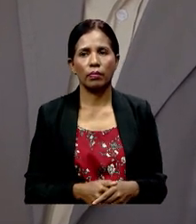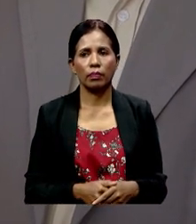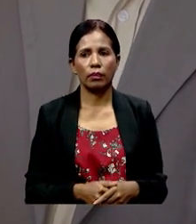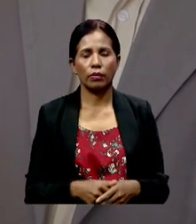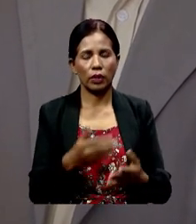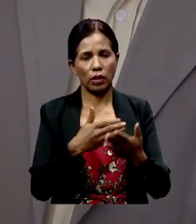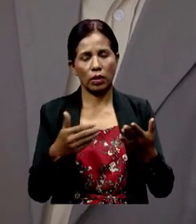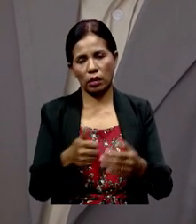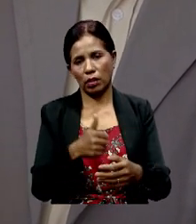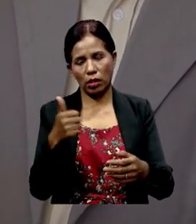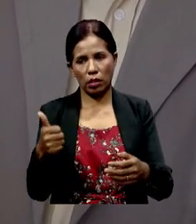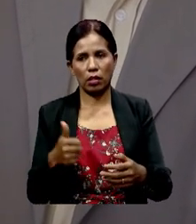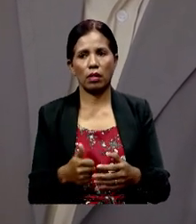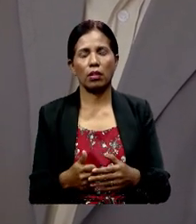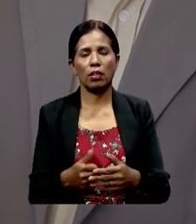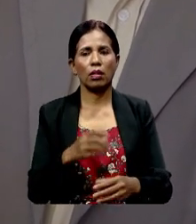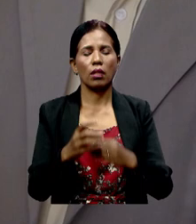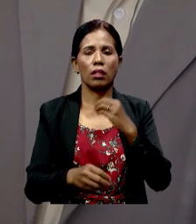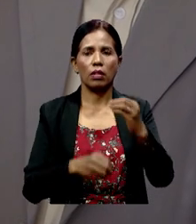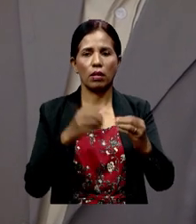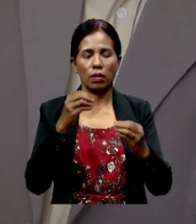equipamento selutan ne be relaciona ho